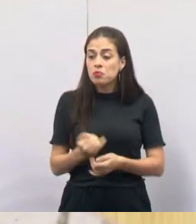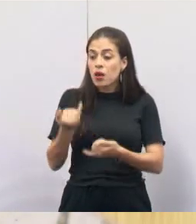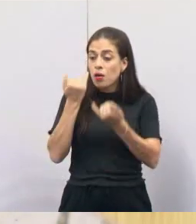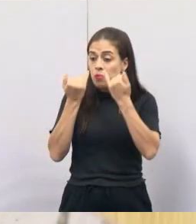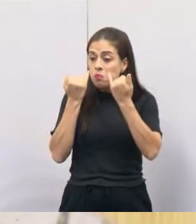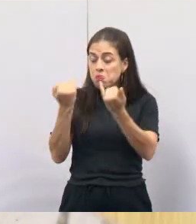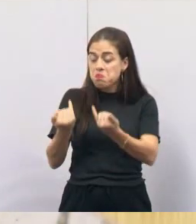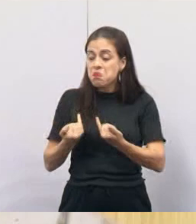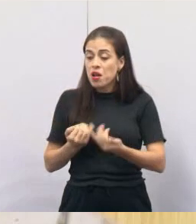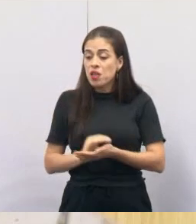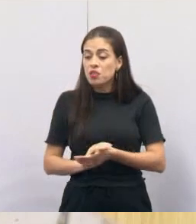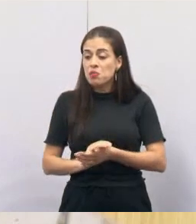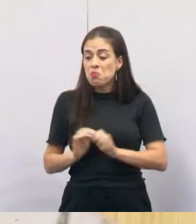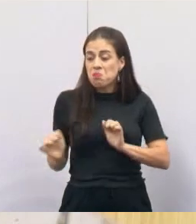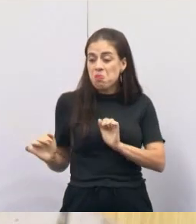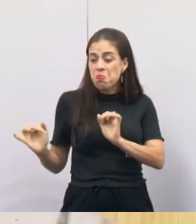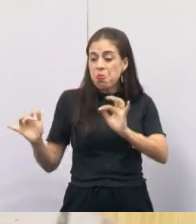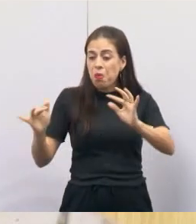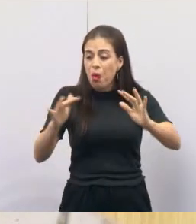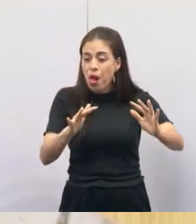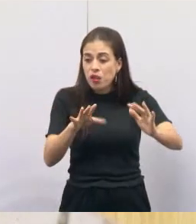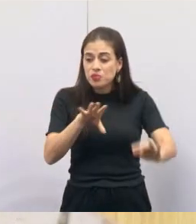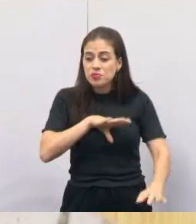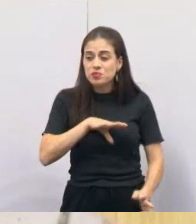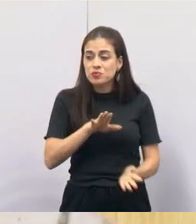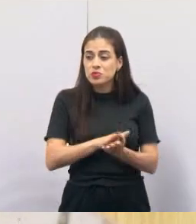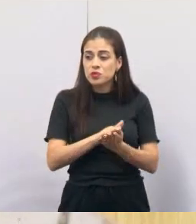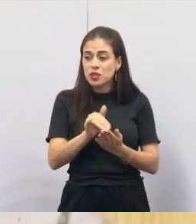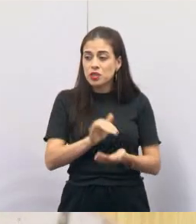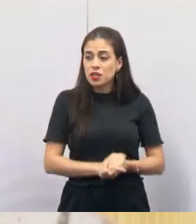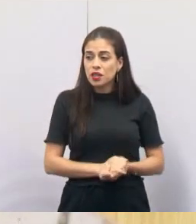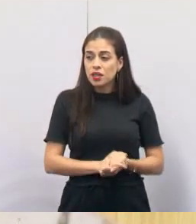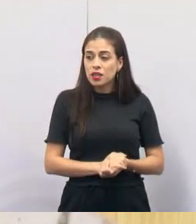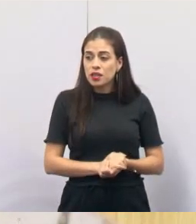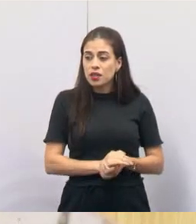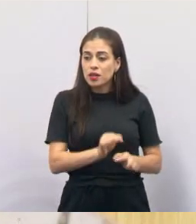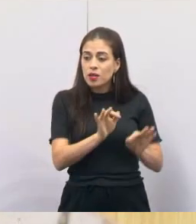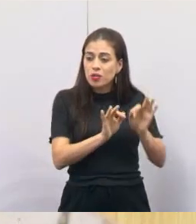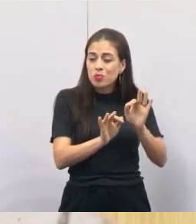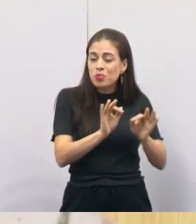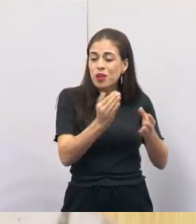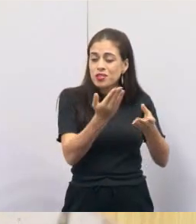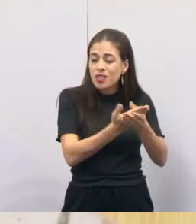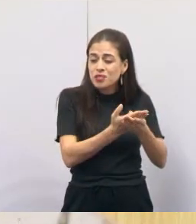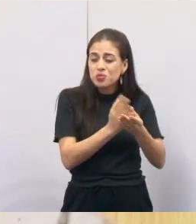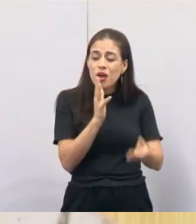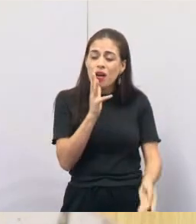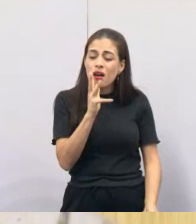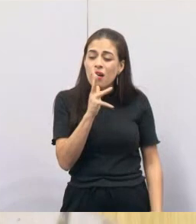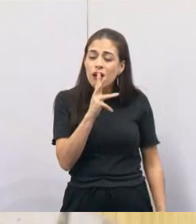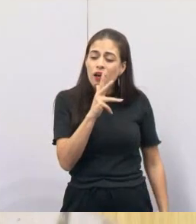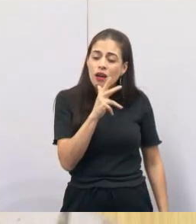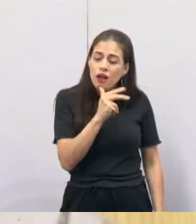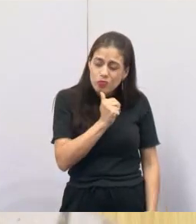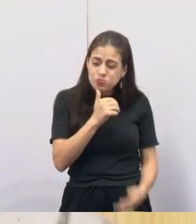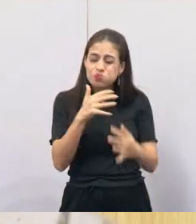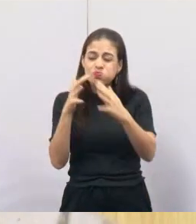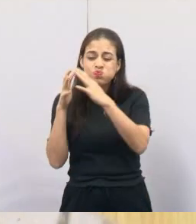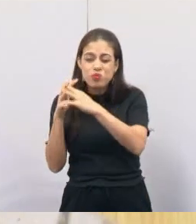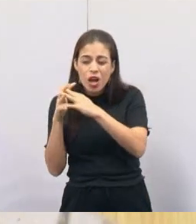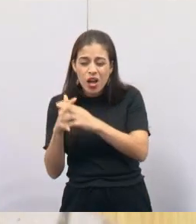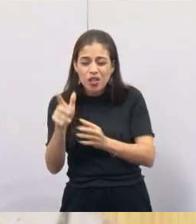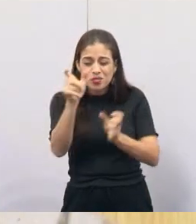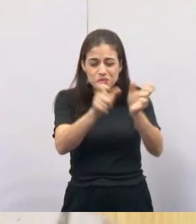demanda na cidade de Jacareí, o processo se encontra lento e vem causando sérios transtornos